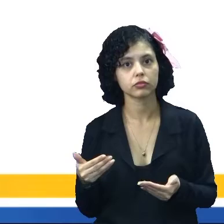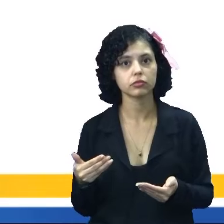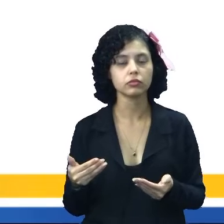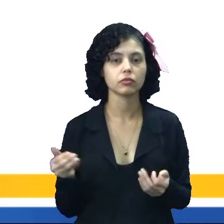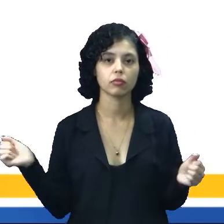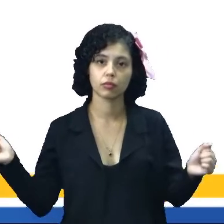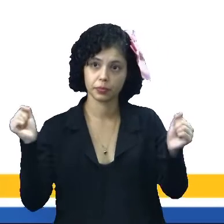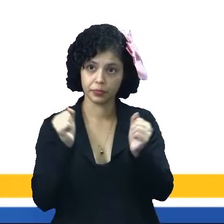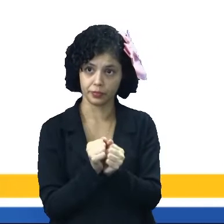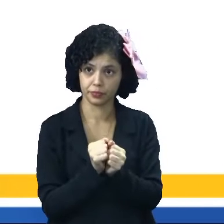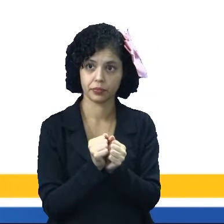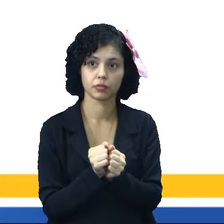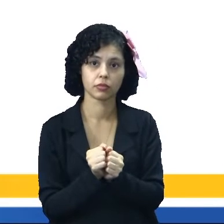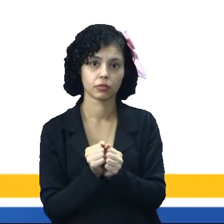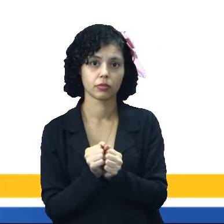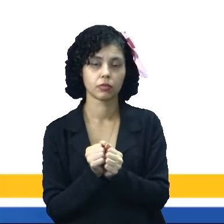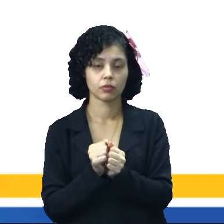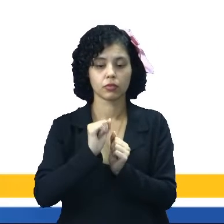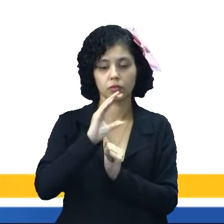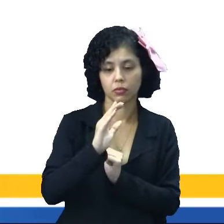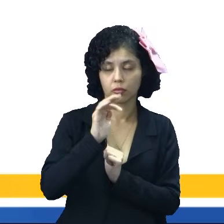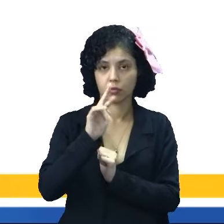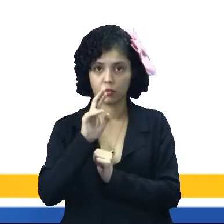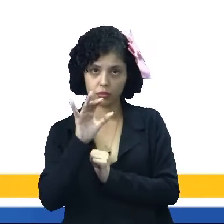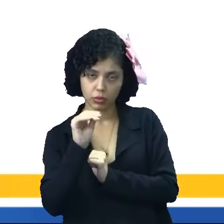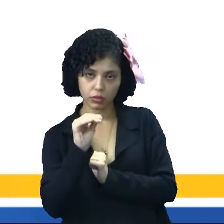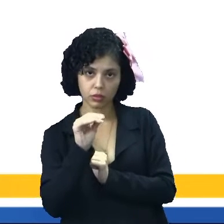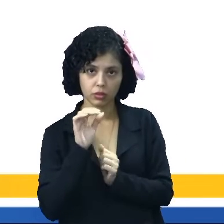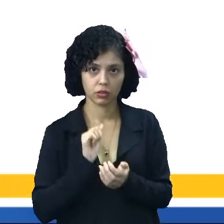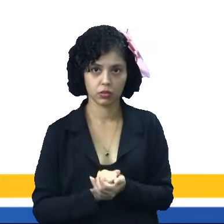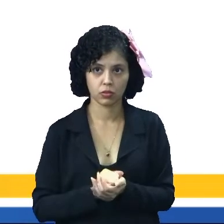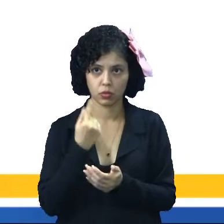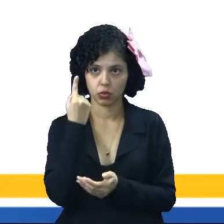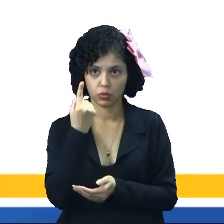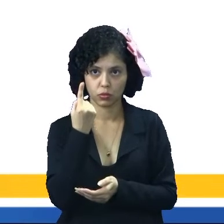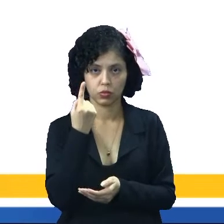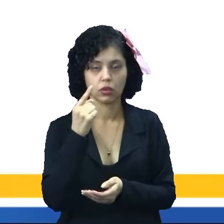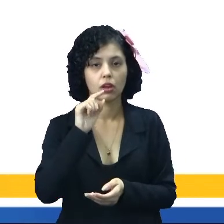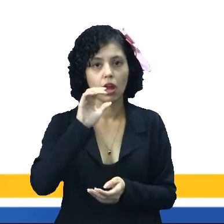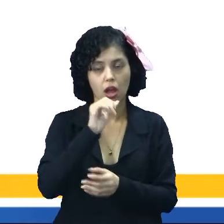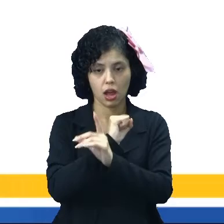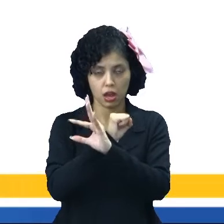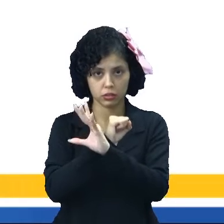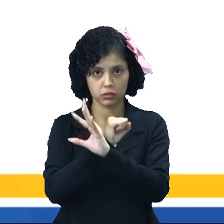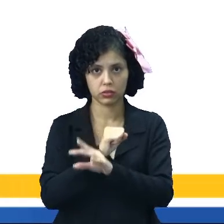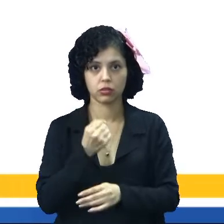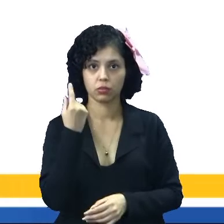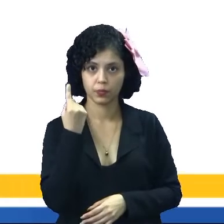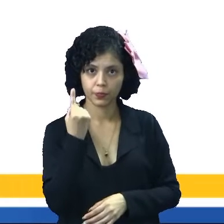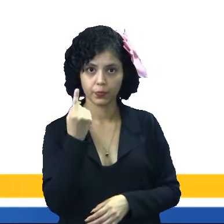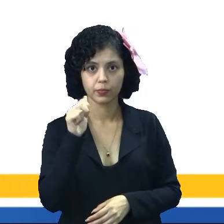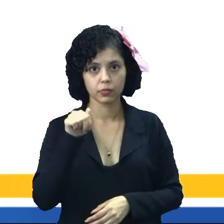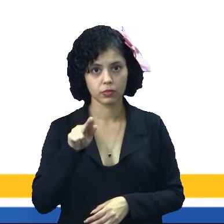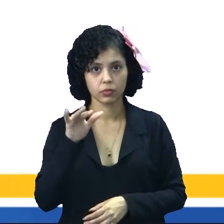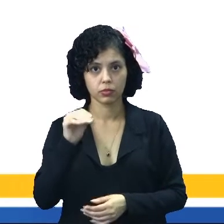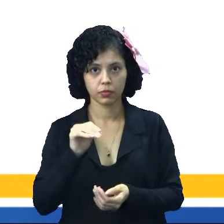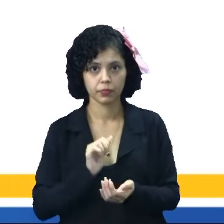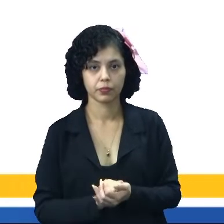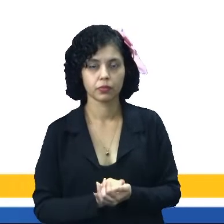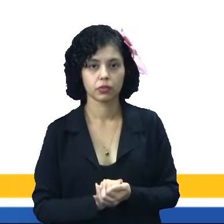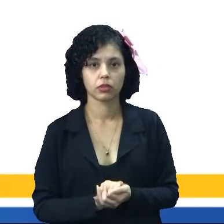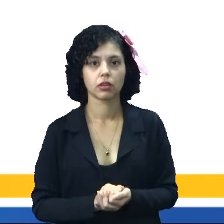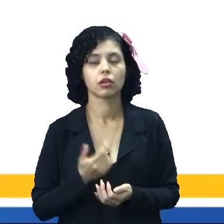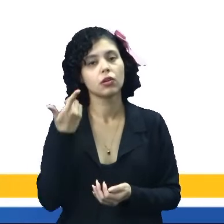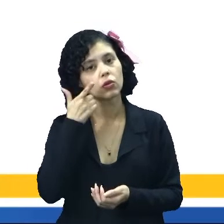gente vai juntar aí um cátion da base e um ânion de um ácido. E aí através dessa junção a gente